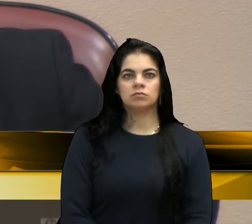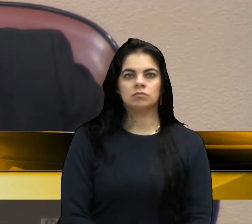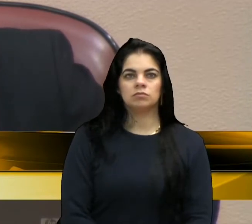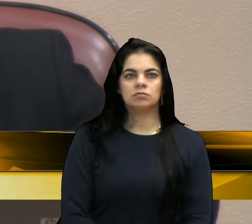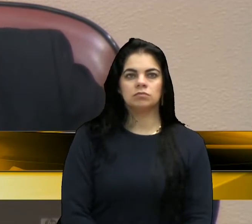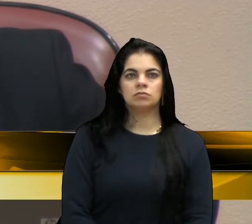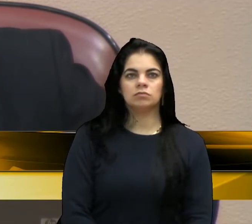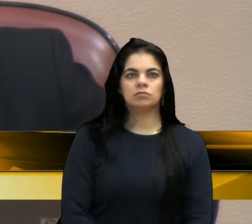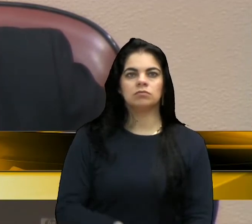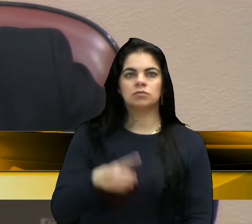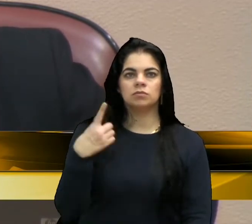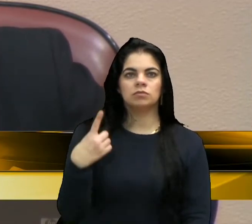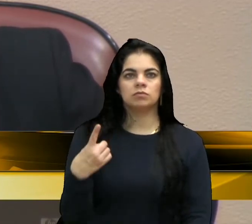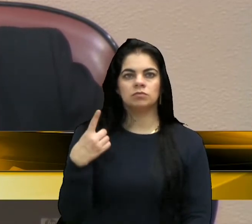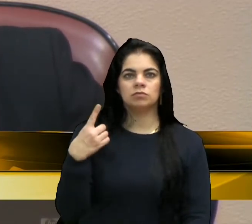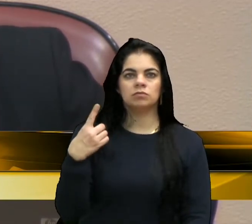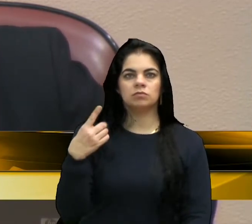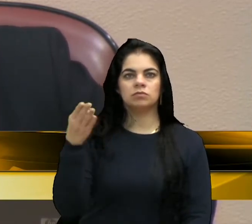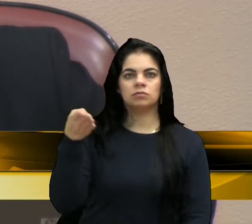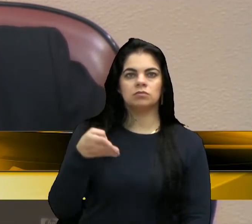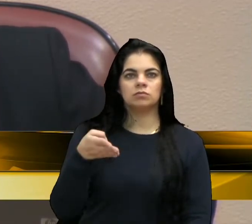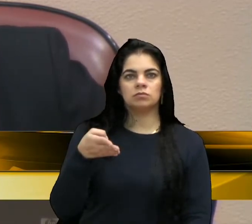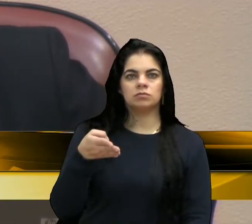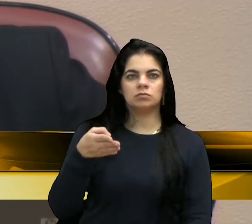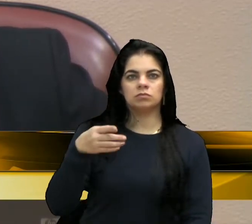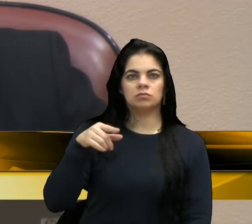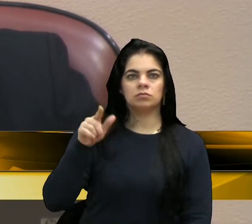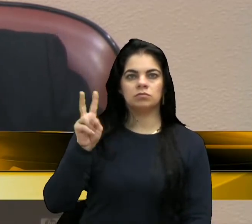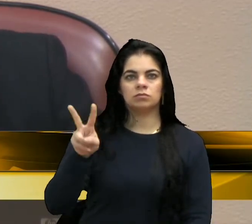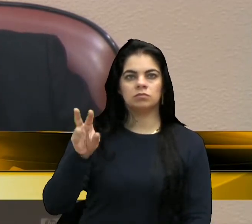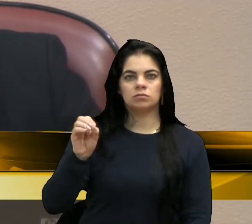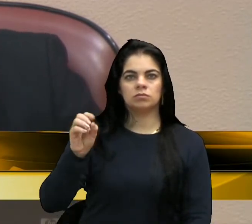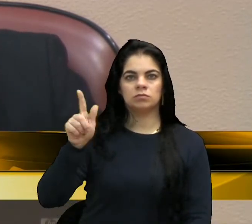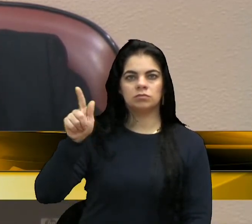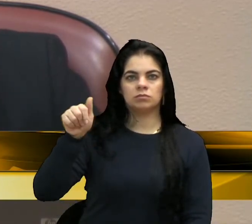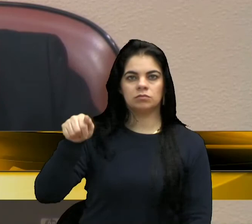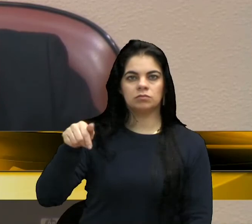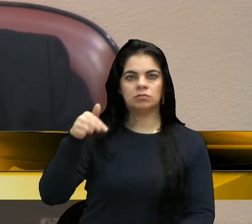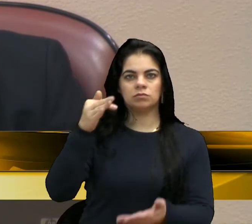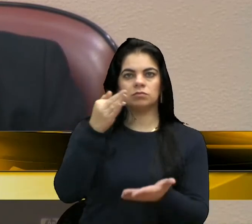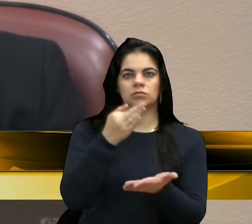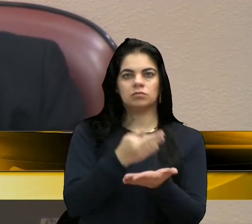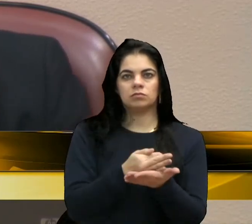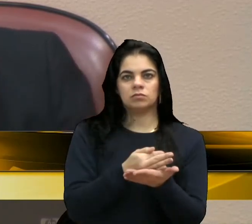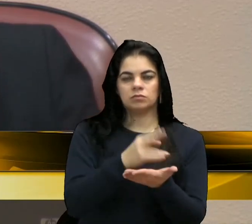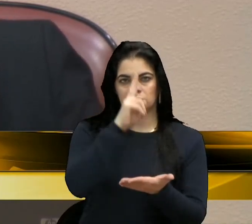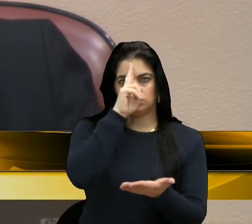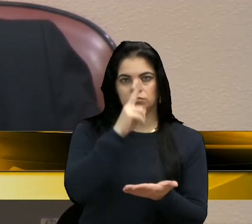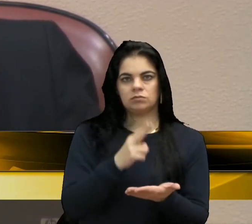Emenda 1, barra 2017, aprovada por unanimidade, com ausência dos vereadores Neriio Carteiro Carteiro e Rodrigo Beltrão.